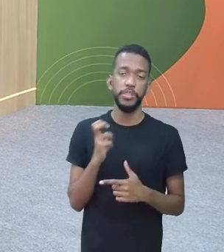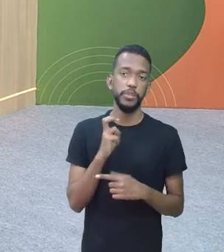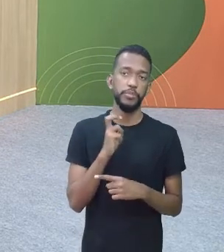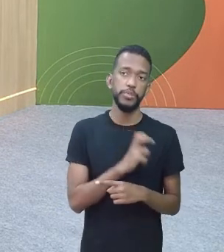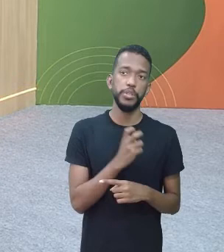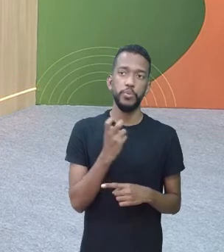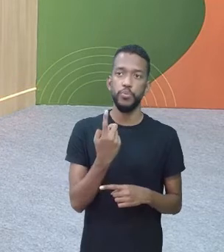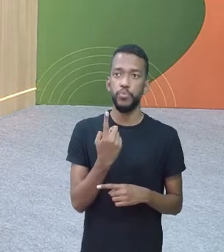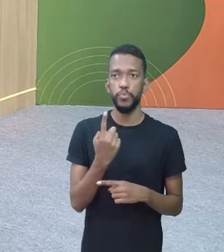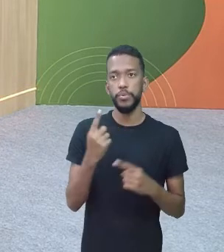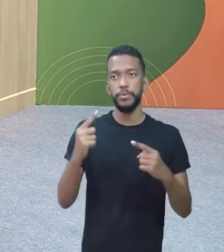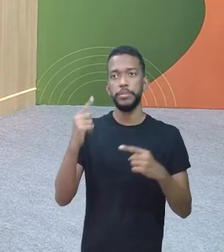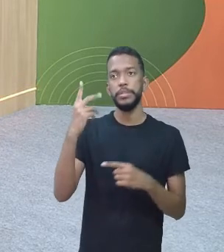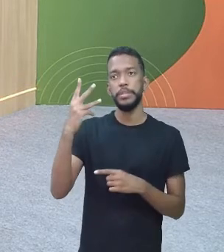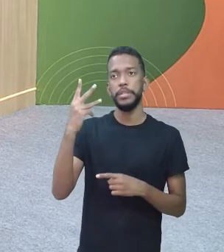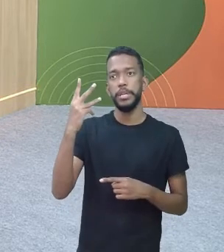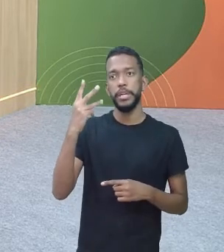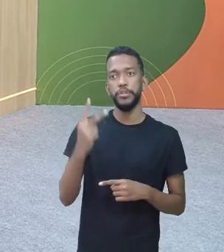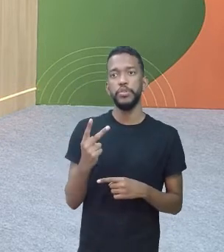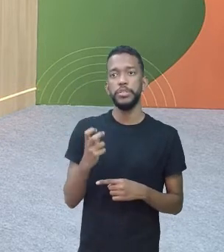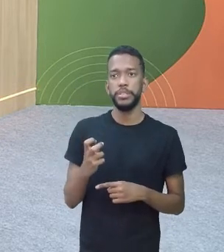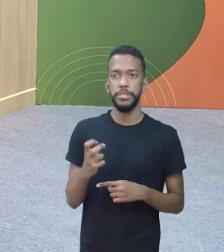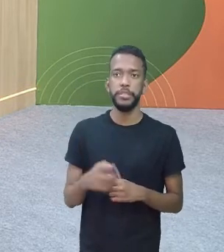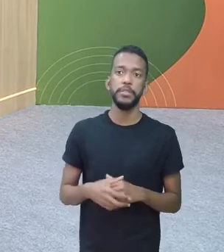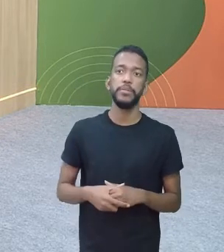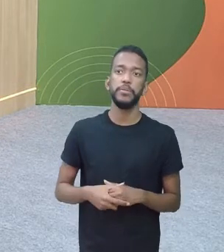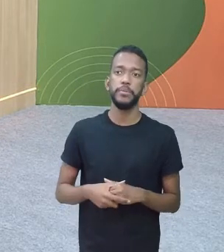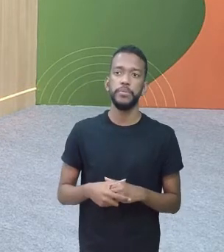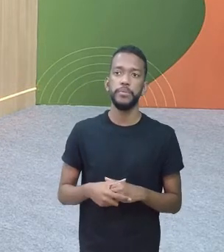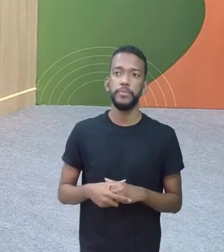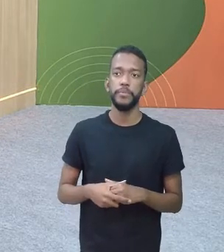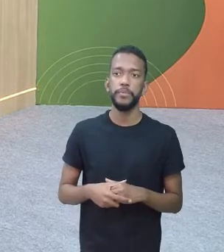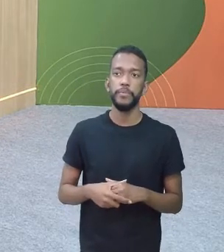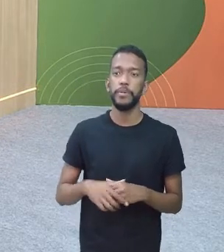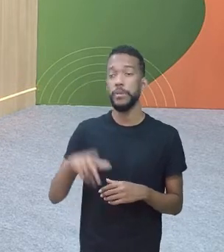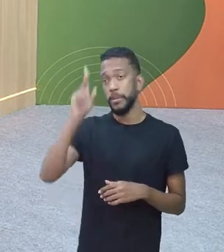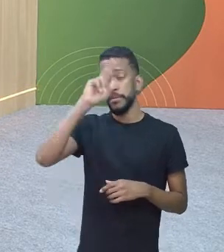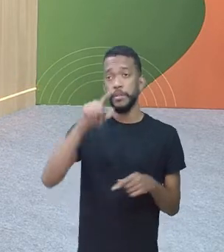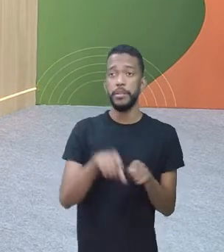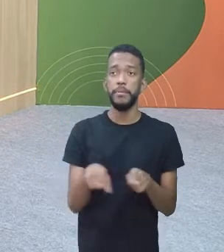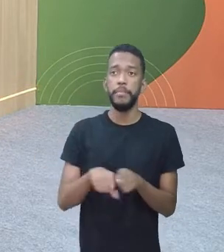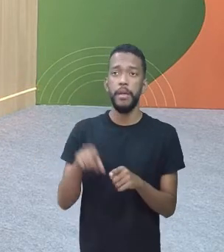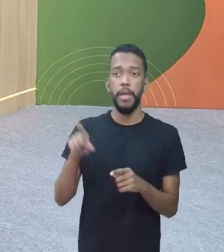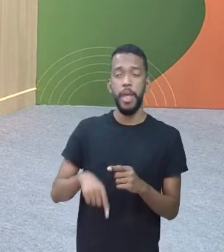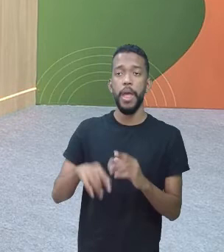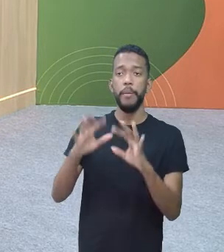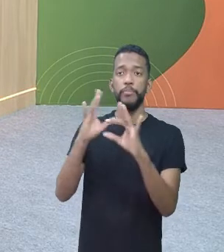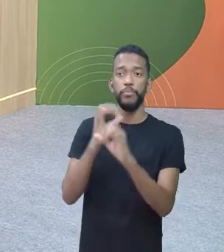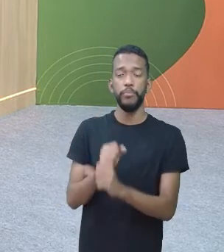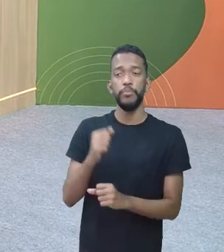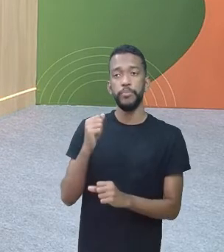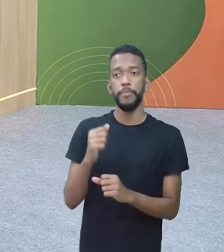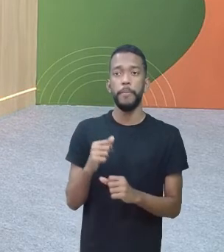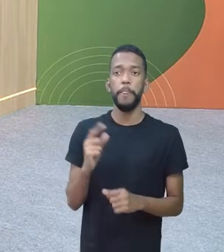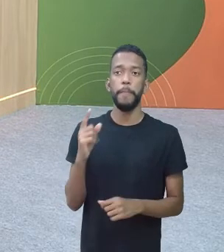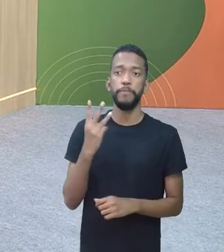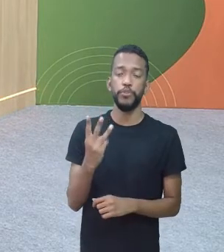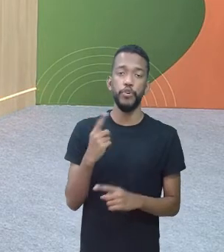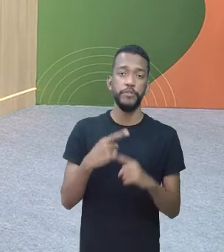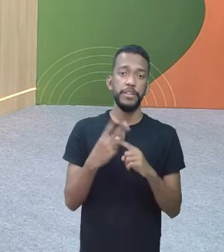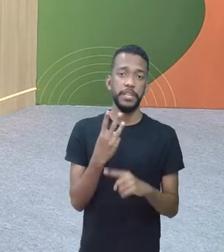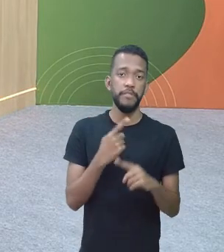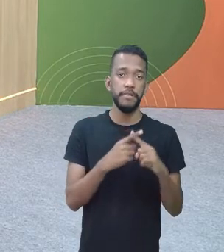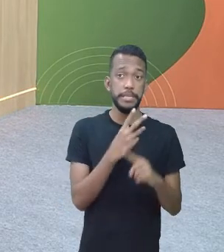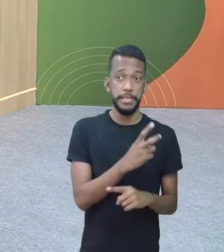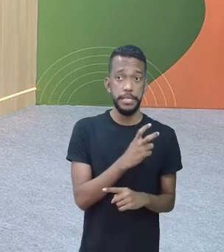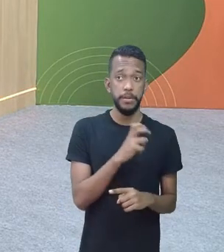5 por 5, e aí a gente conclui com 1 aqui. Lembrando que o MMC é a multiplicação de todo mundo, né? 2 vezes 3 vezes 5